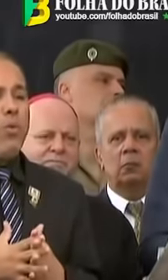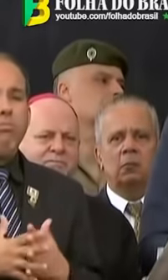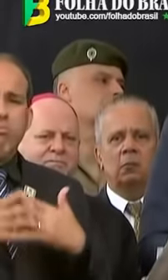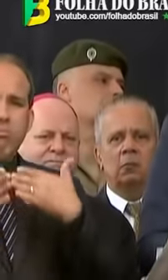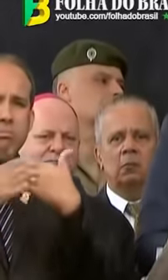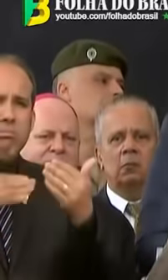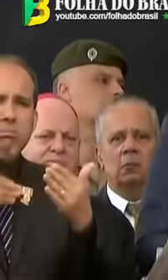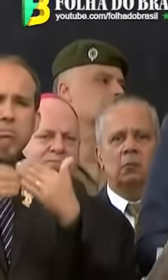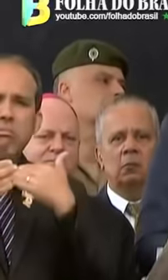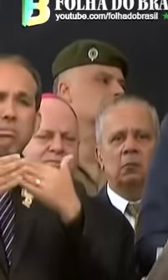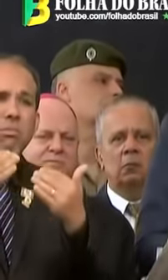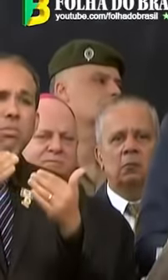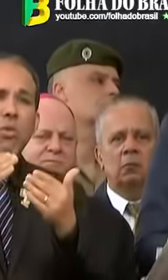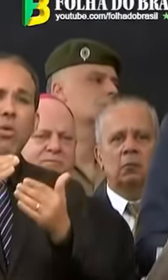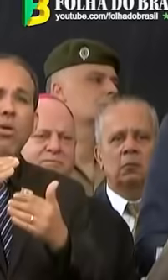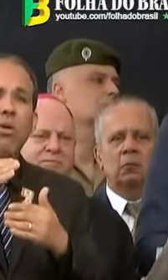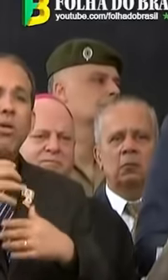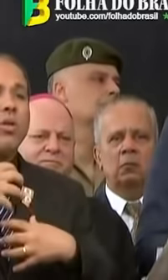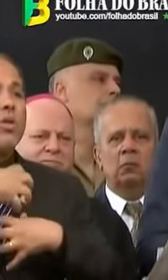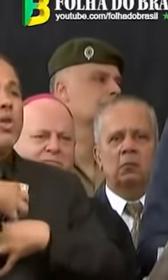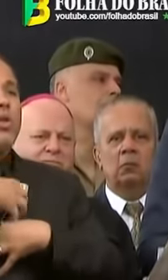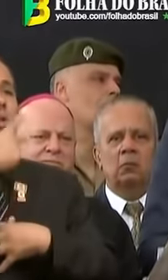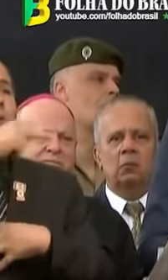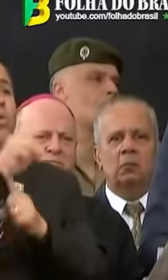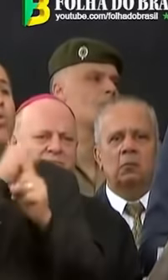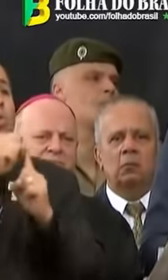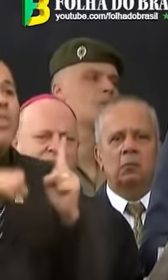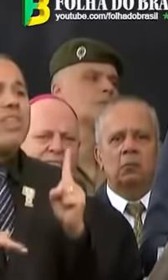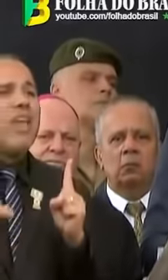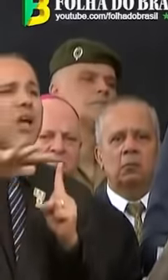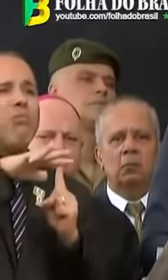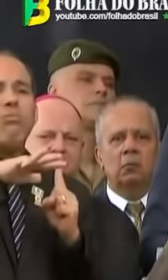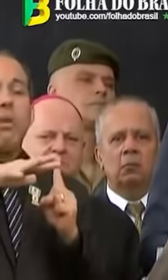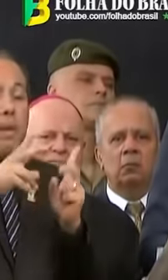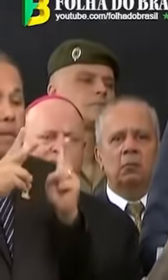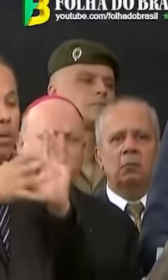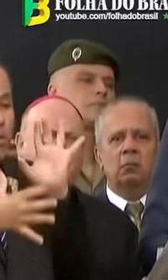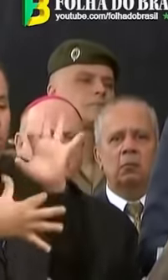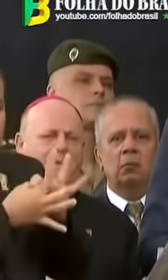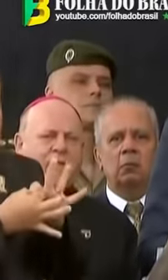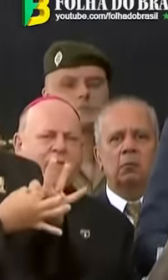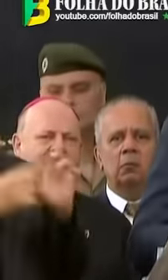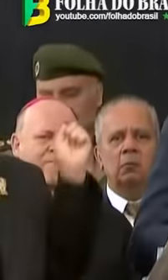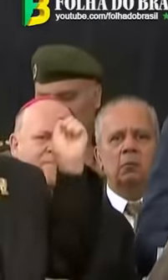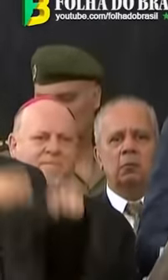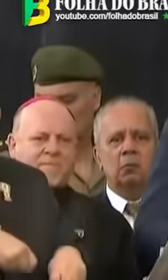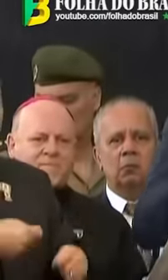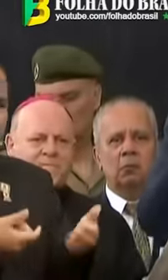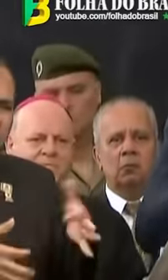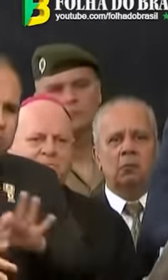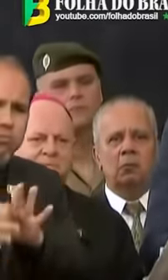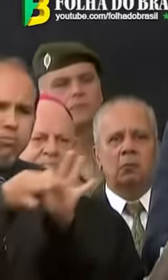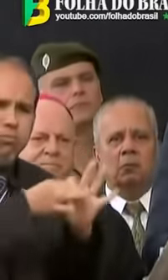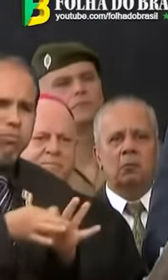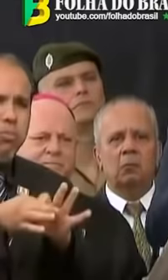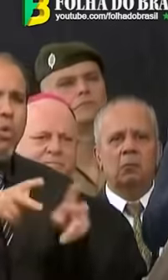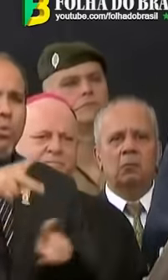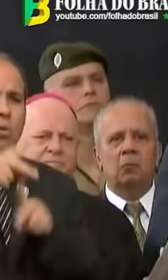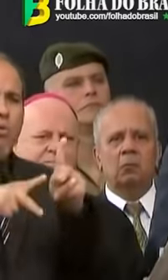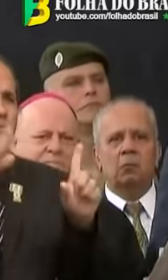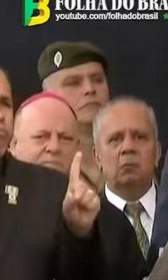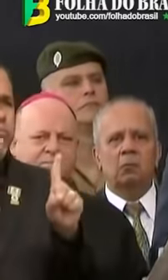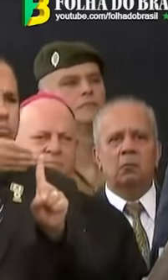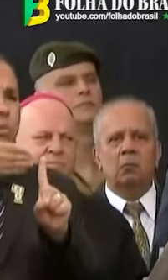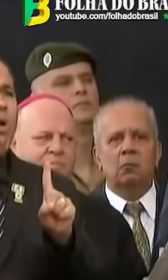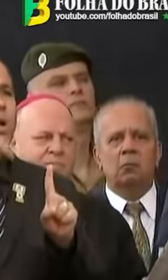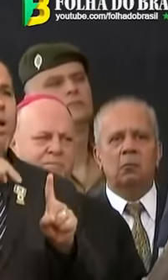seja lá o que for, a questão social também. Somente dessa maneira podemos unir o nosso povo num só ideal, que é